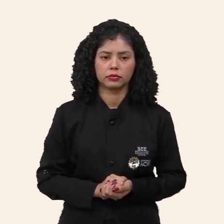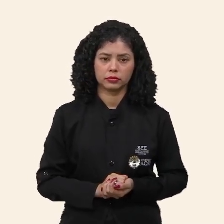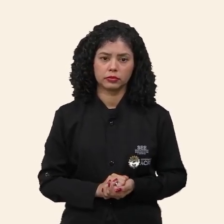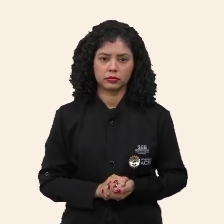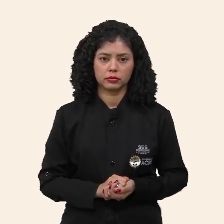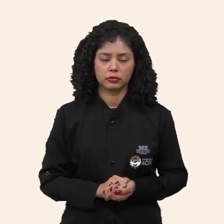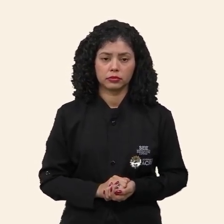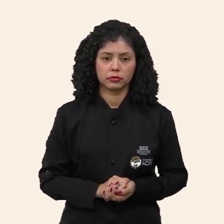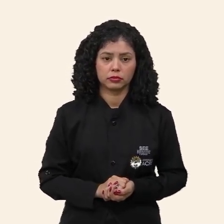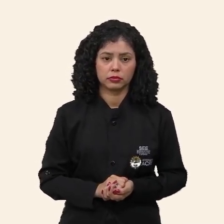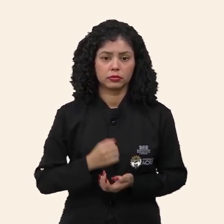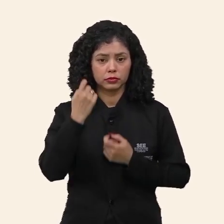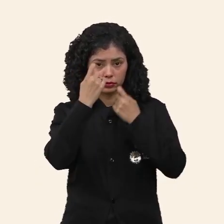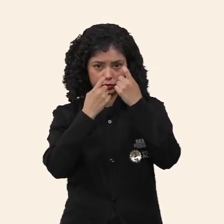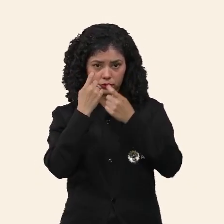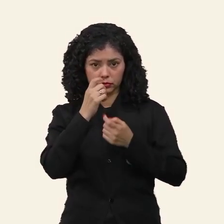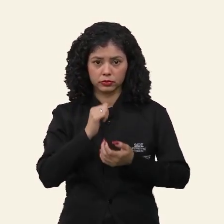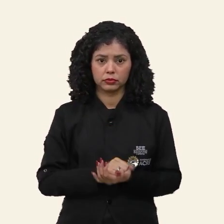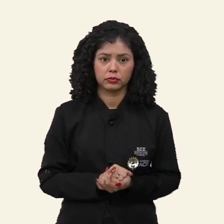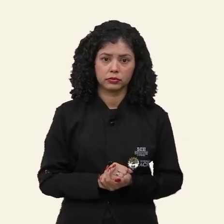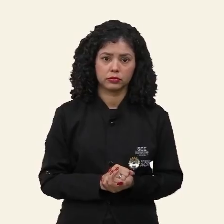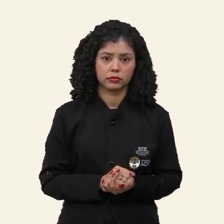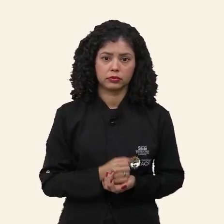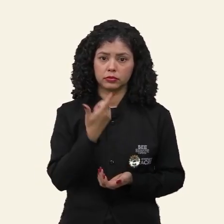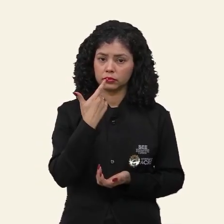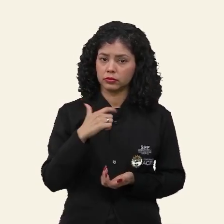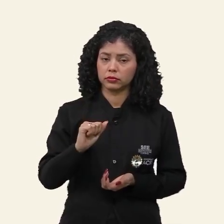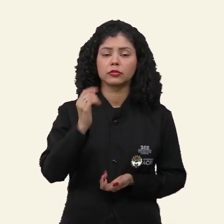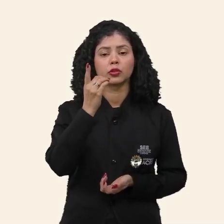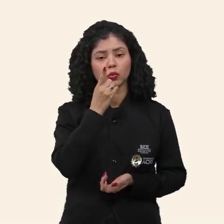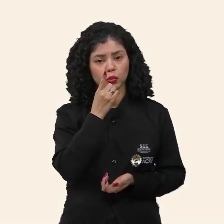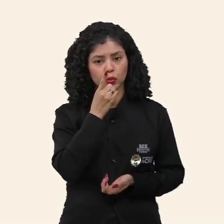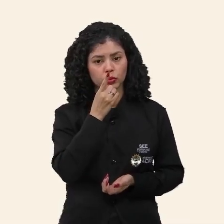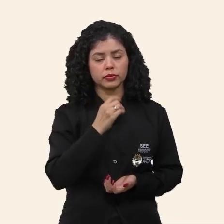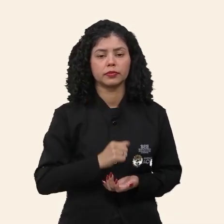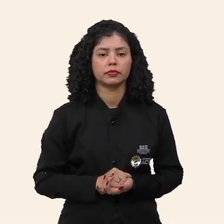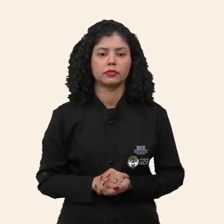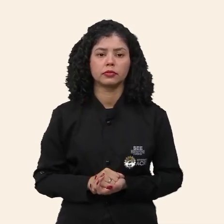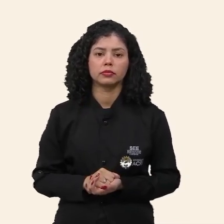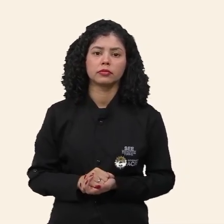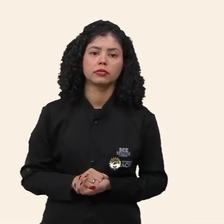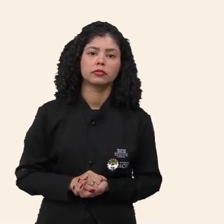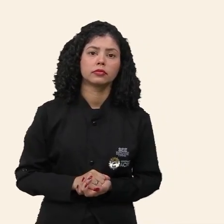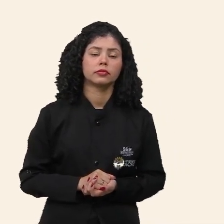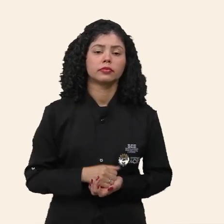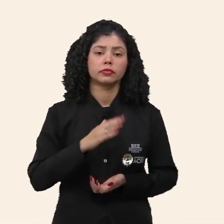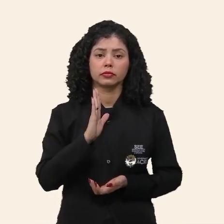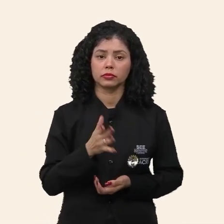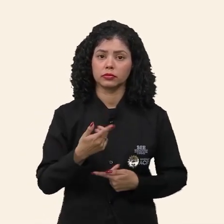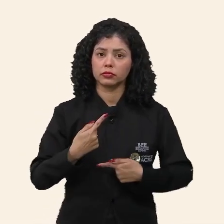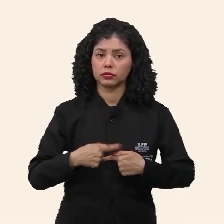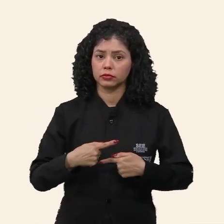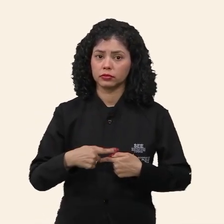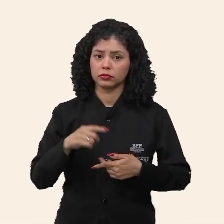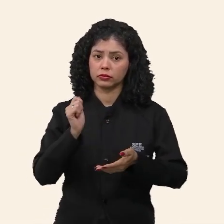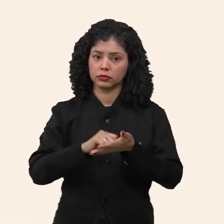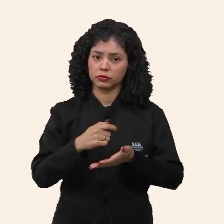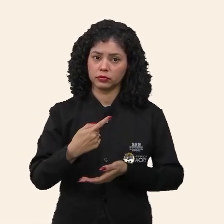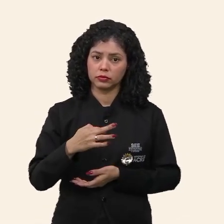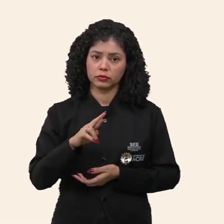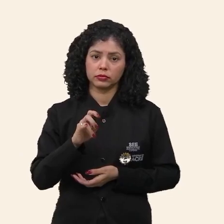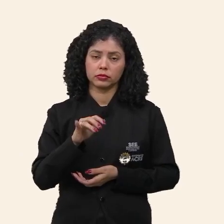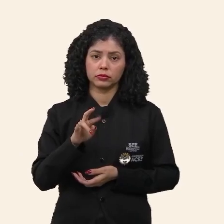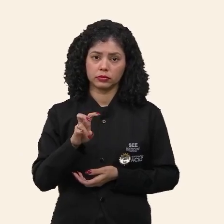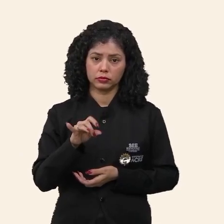descritiva, que está preocupada com a língua no dia a dia. Já a gramática